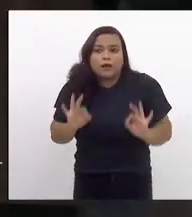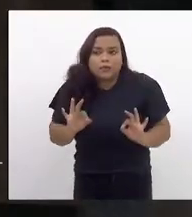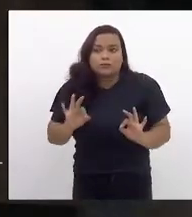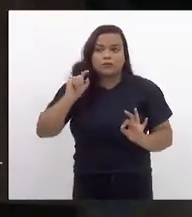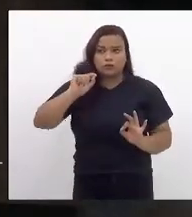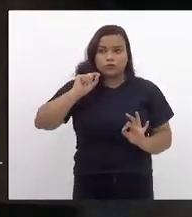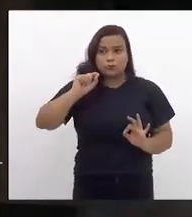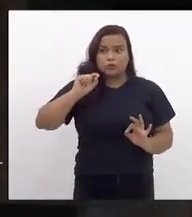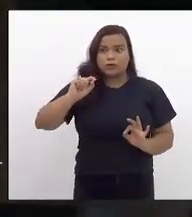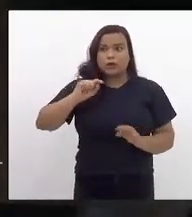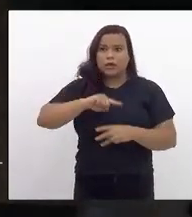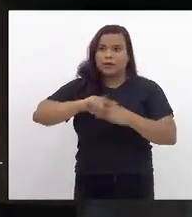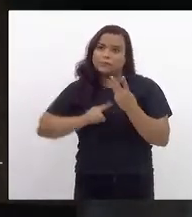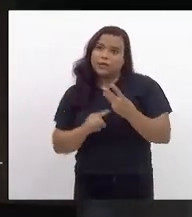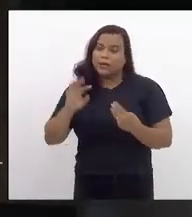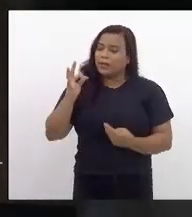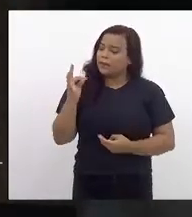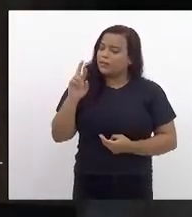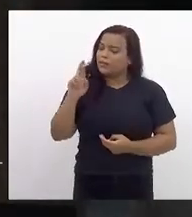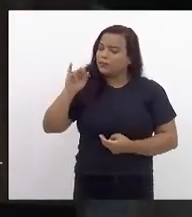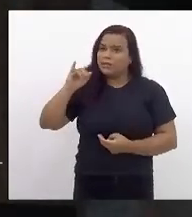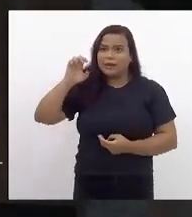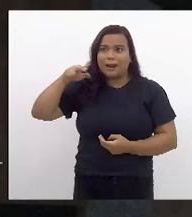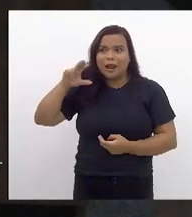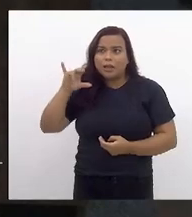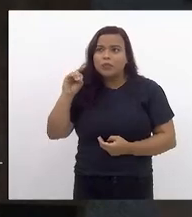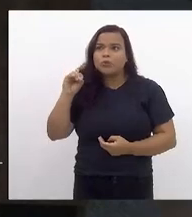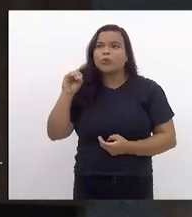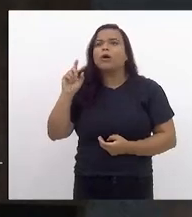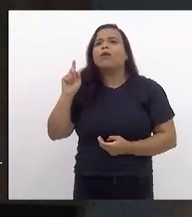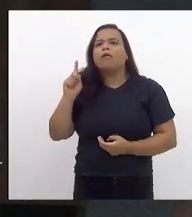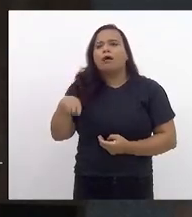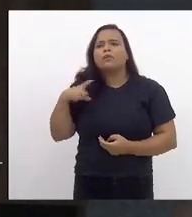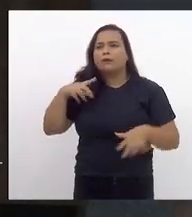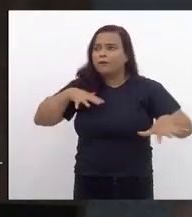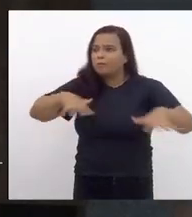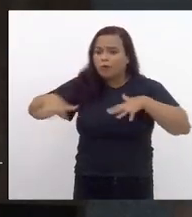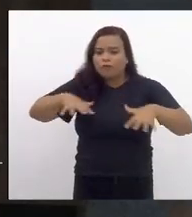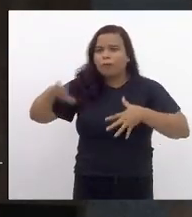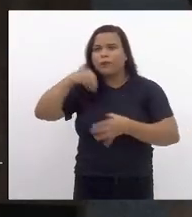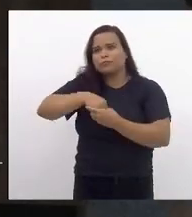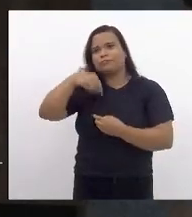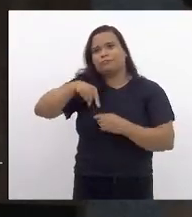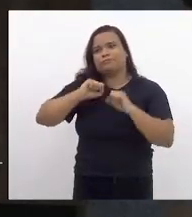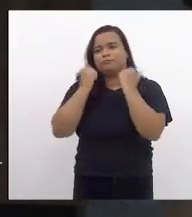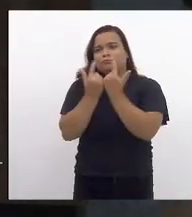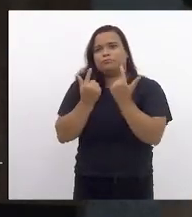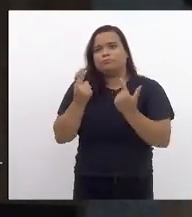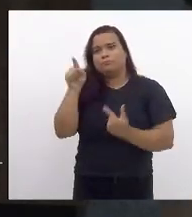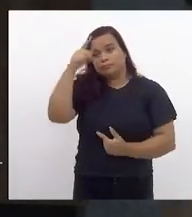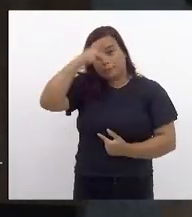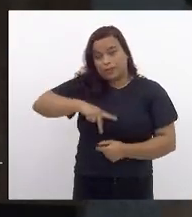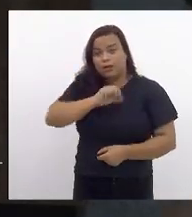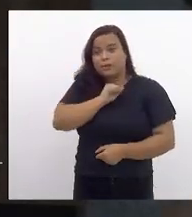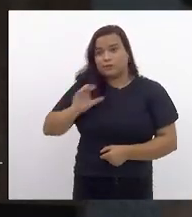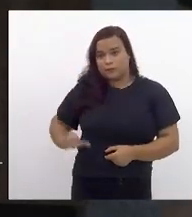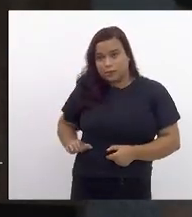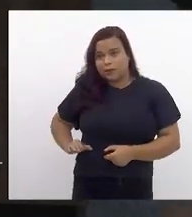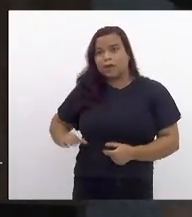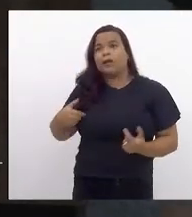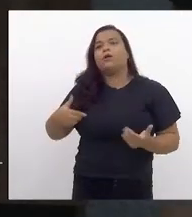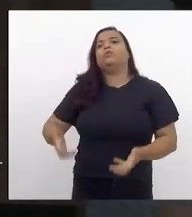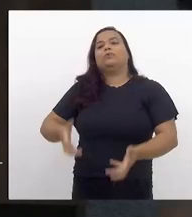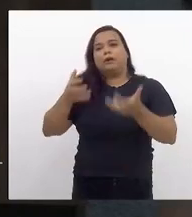do triênio, foi a partir de uma movimentação nessa casa. E aí, presidente André Siciliano, eu